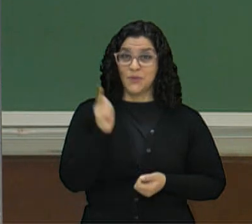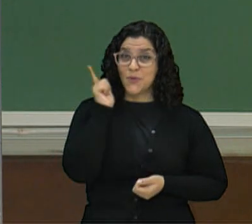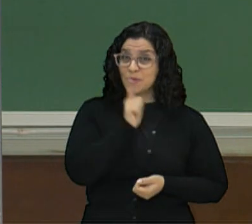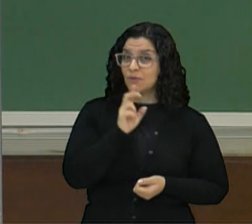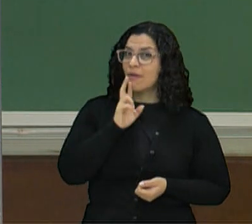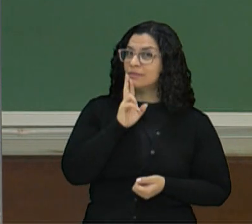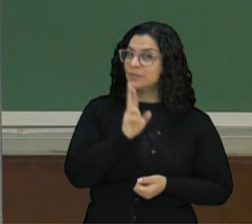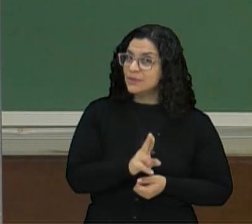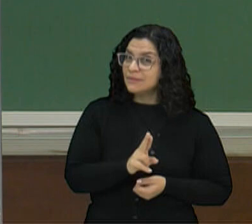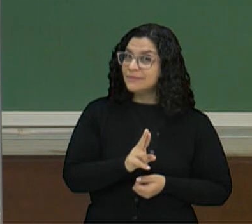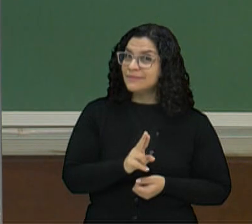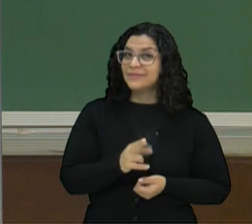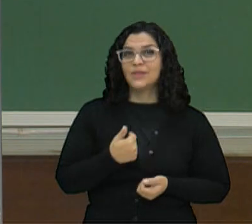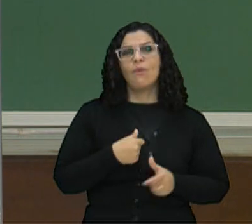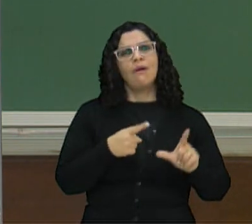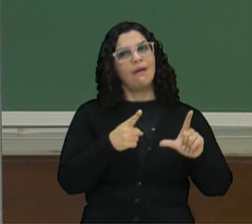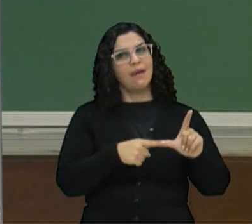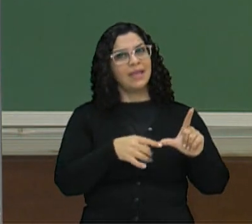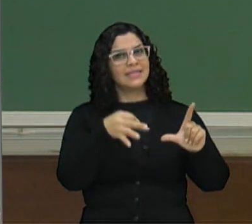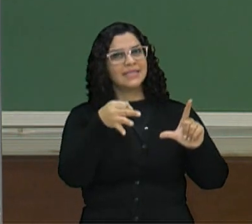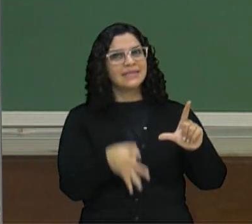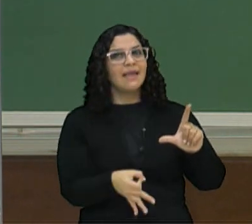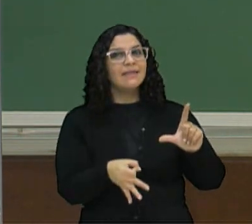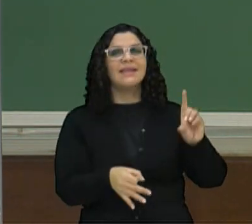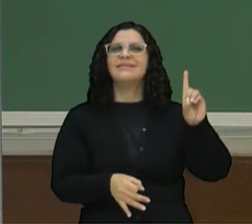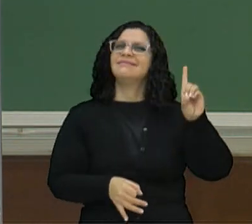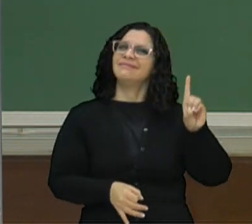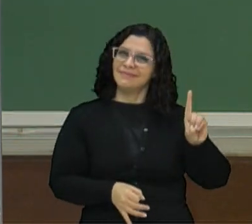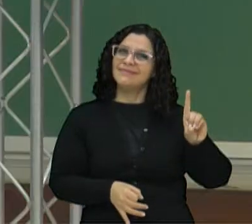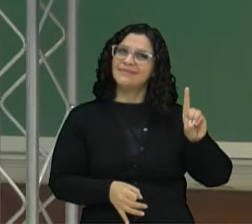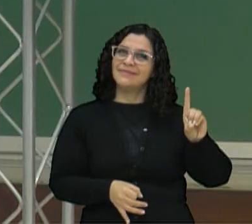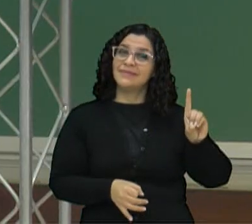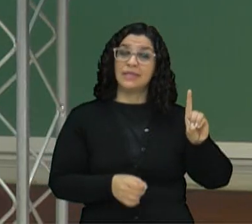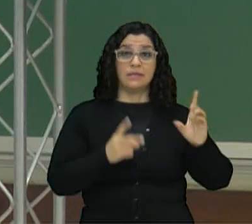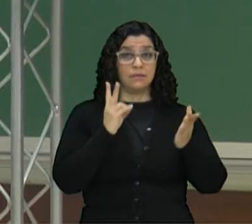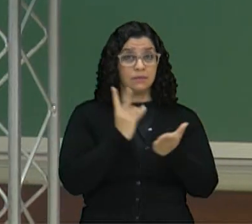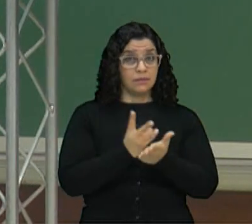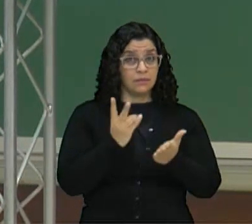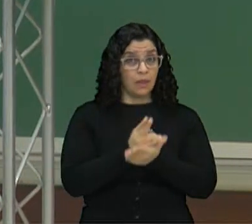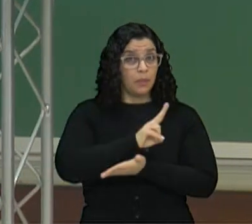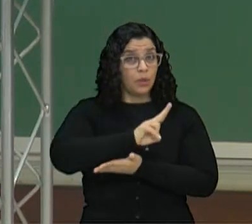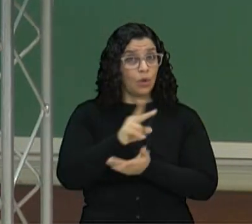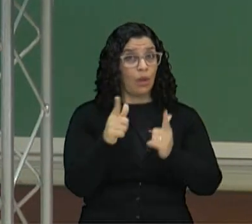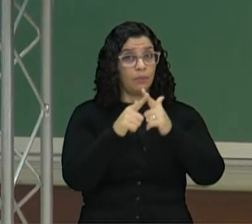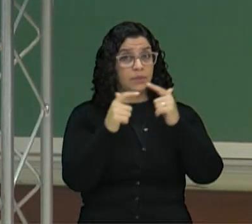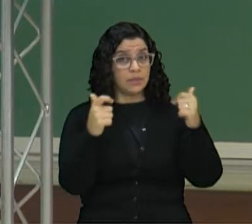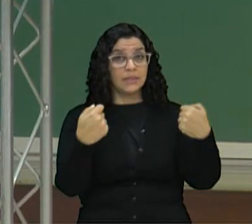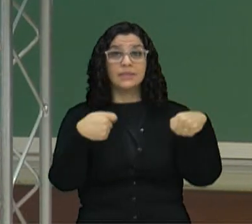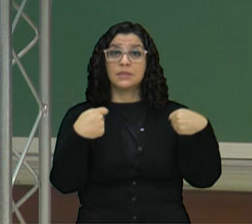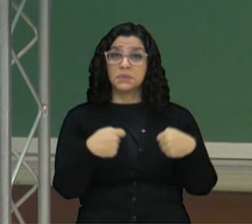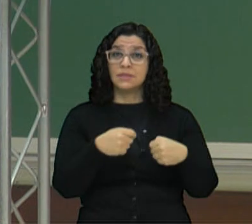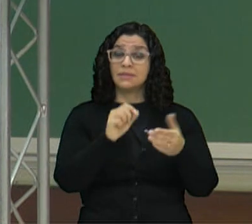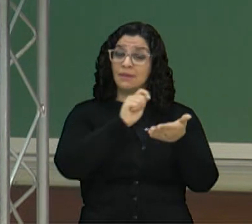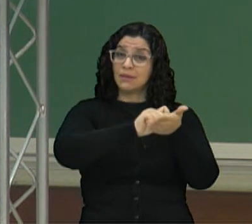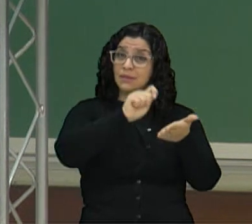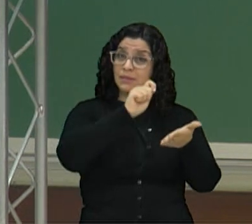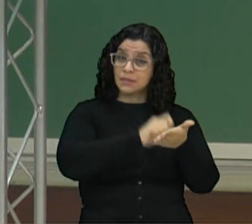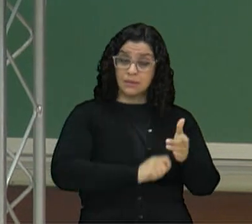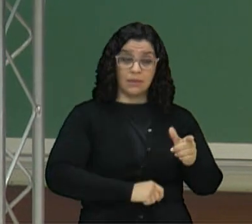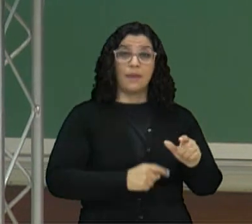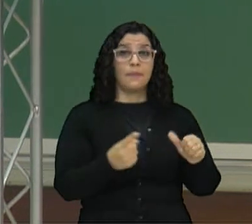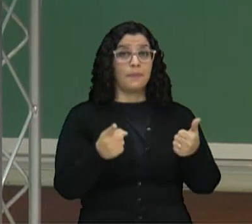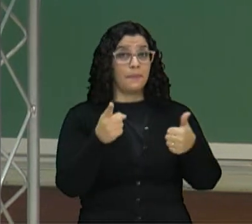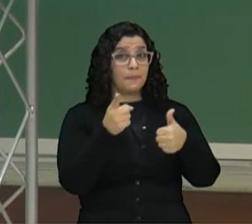Conseguiram responder, pessoal? A letra correta é a letra D. Todo nome científico, ele deve ser escrito com a